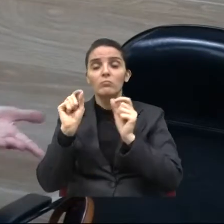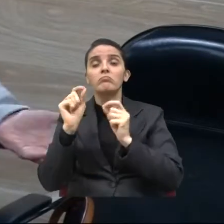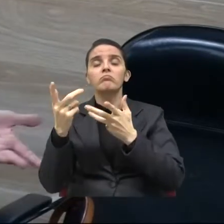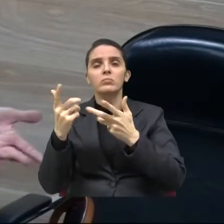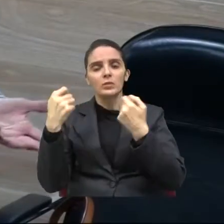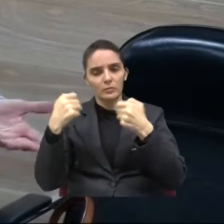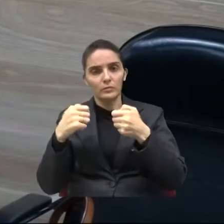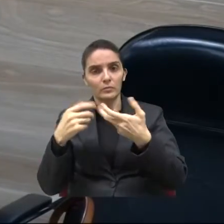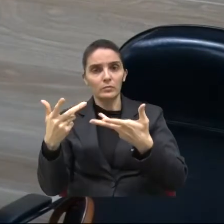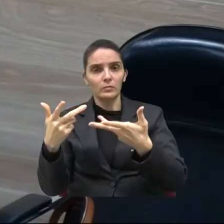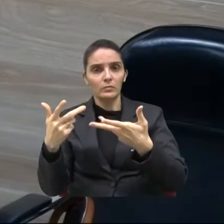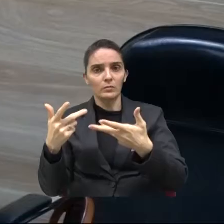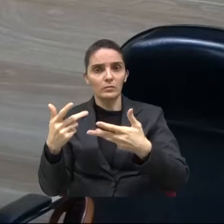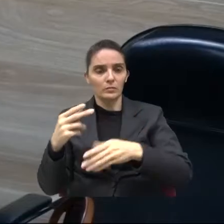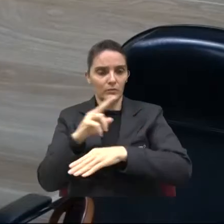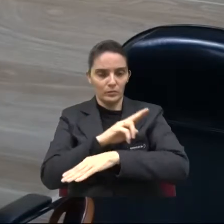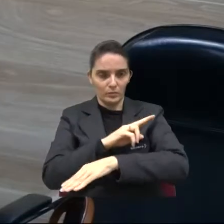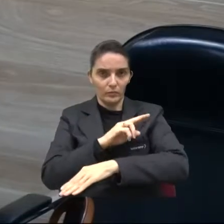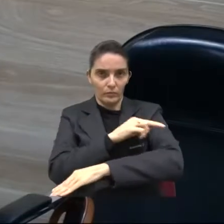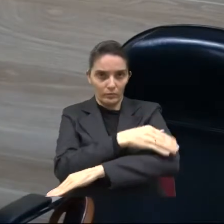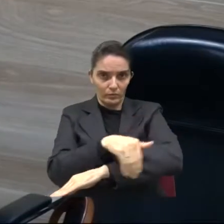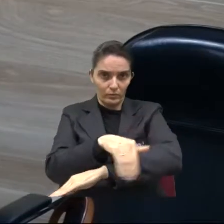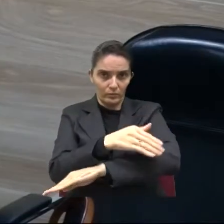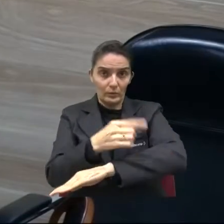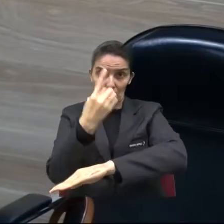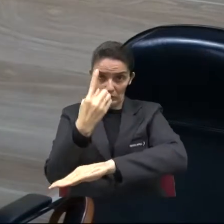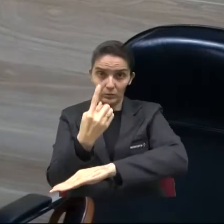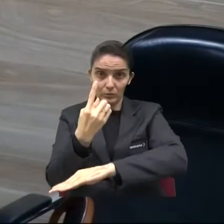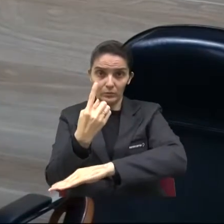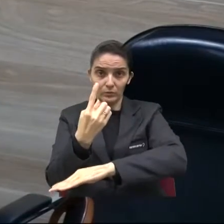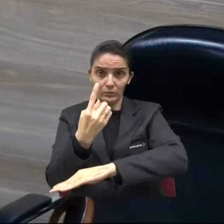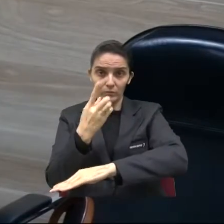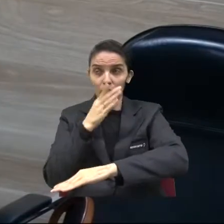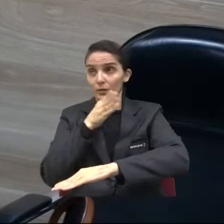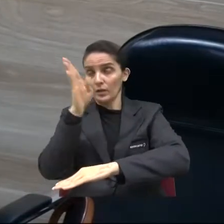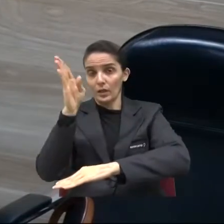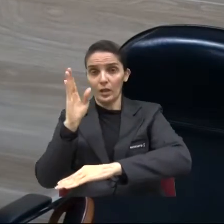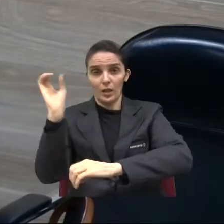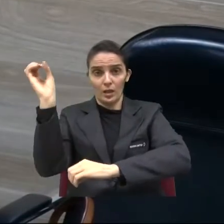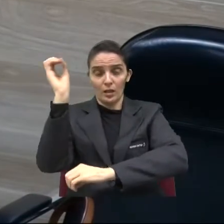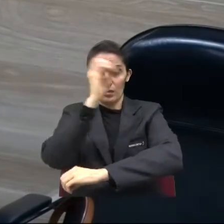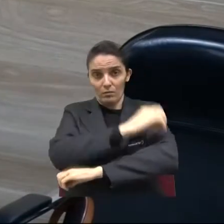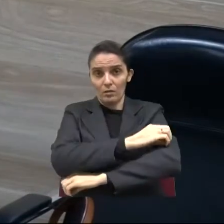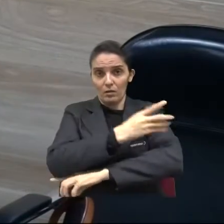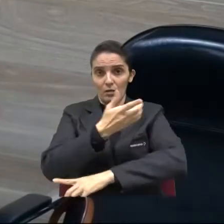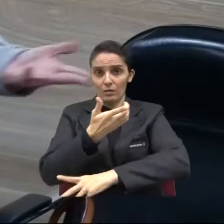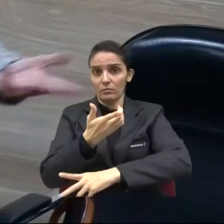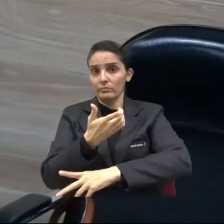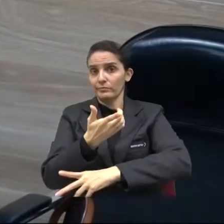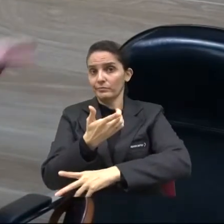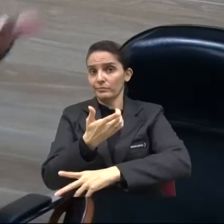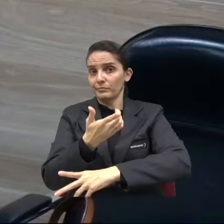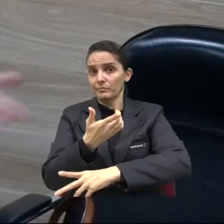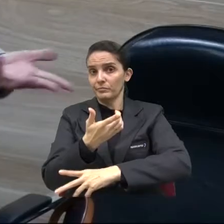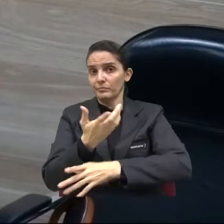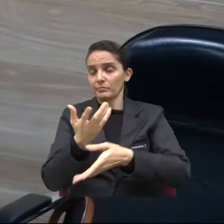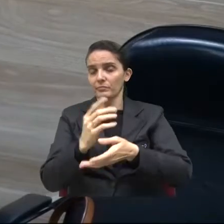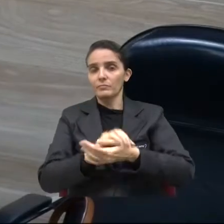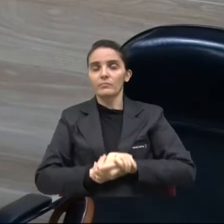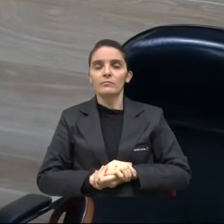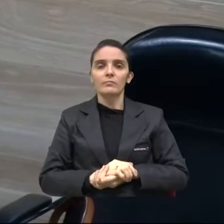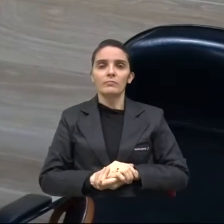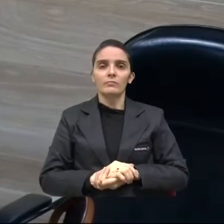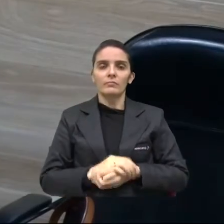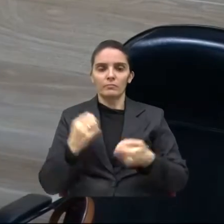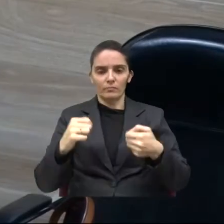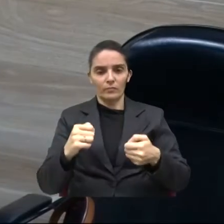quê? Rua 1? Ok, lá em Rio Claro, né? Rua 1, 2, 3, aqui não tem jeito de a gente falar, né? A gente